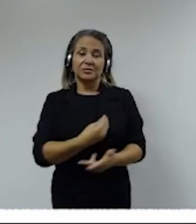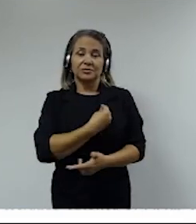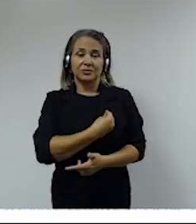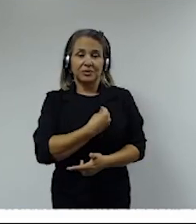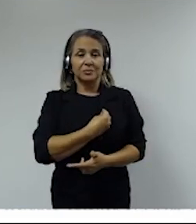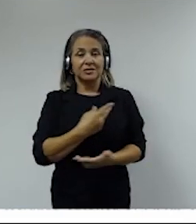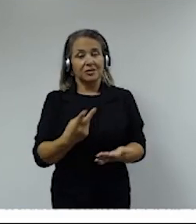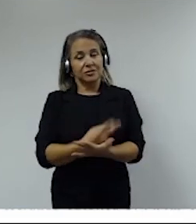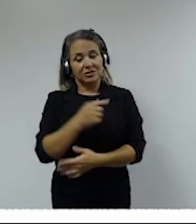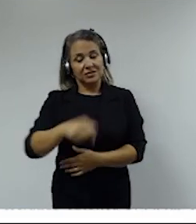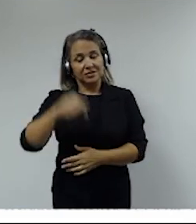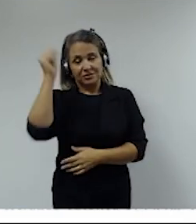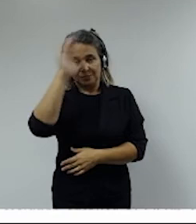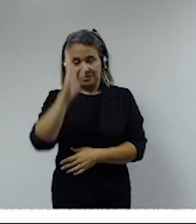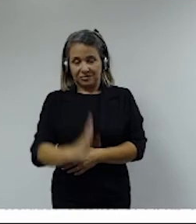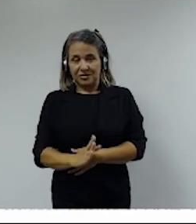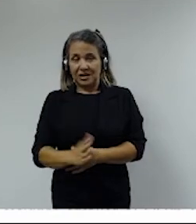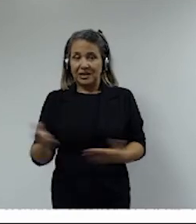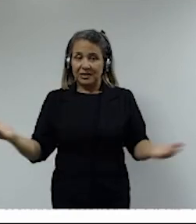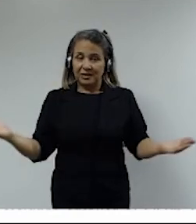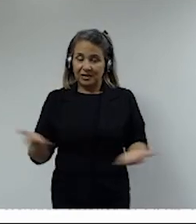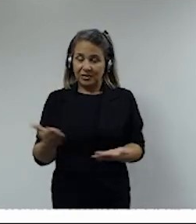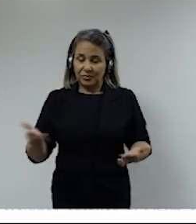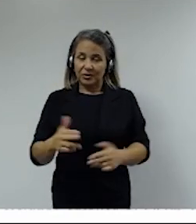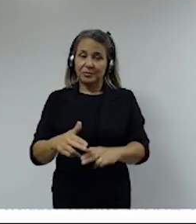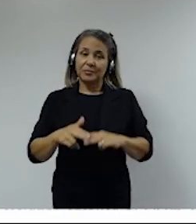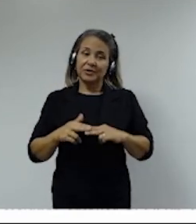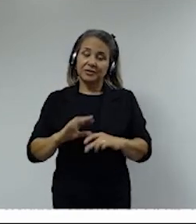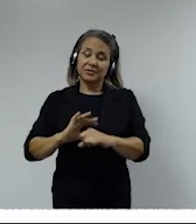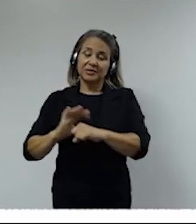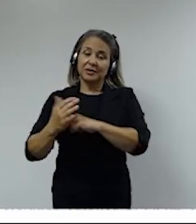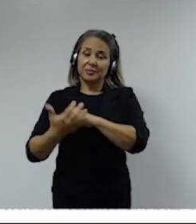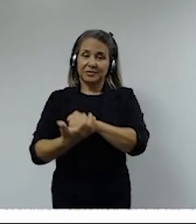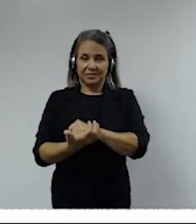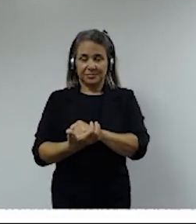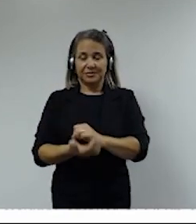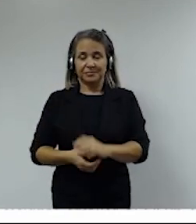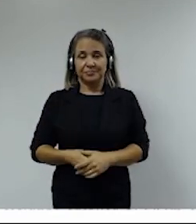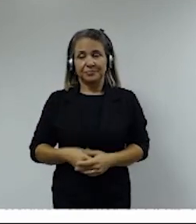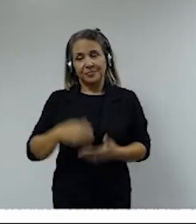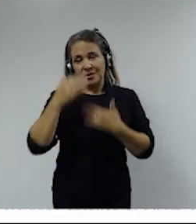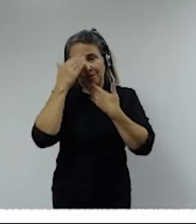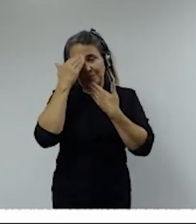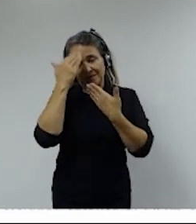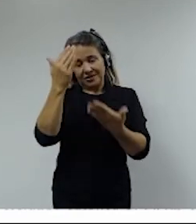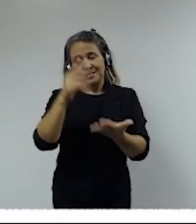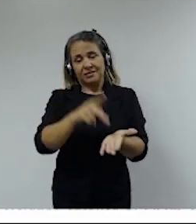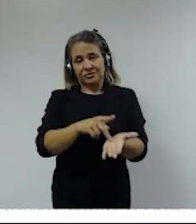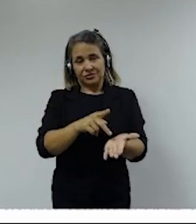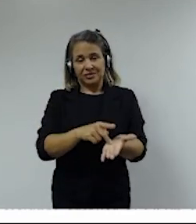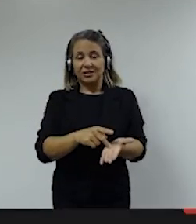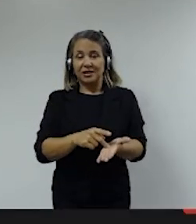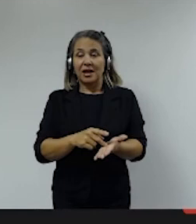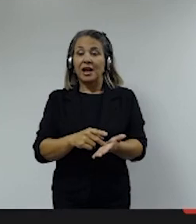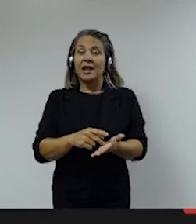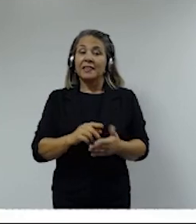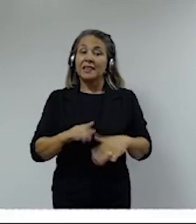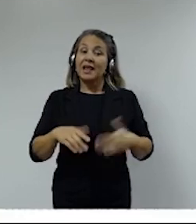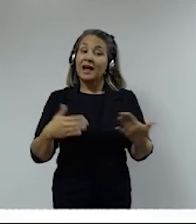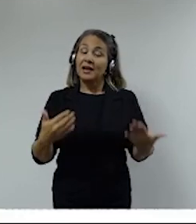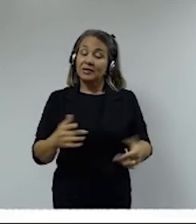frequência no Brasil, e agora agravado pela pandemia. Muito obrigada, é isso. Então, quando ele traz